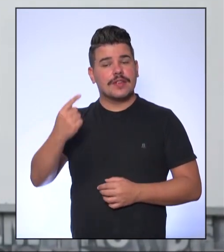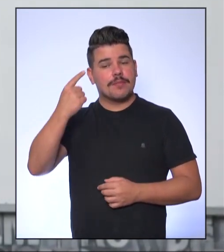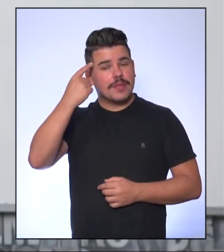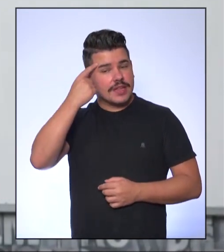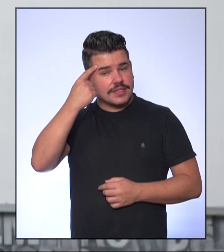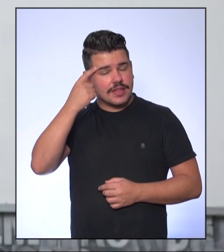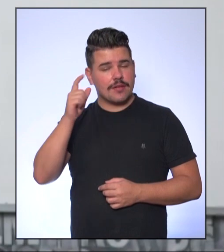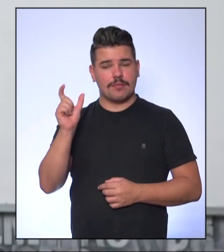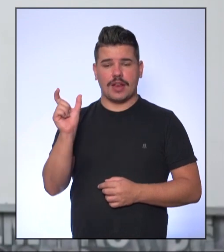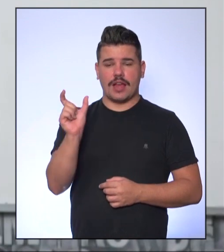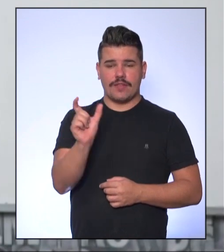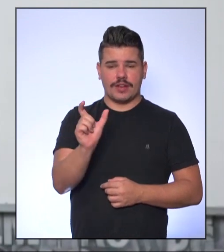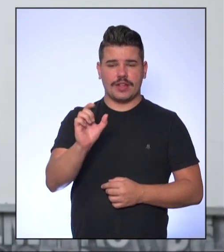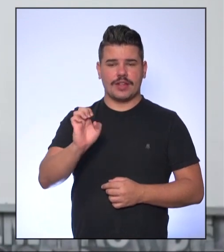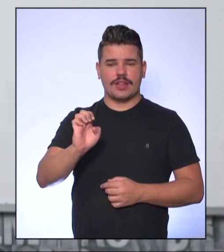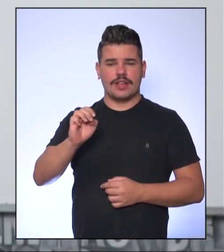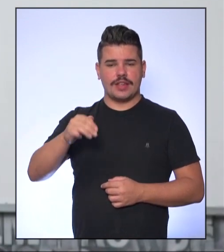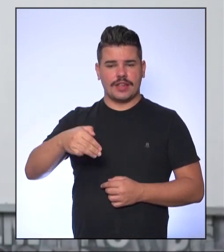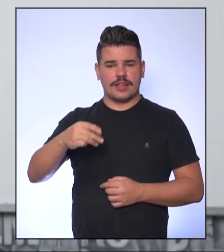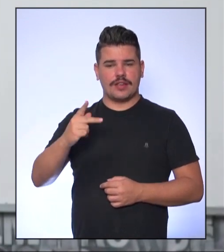à minha mente Locke,